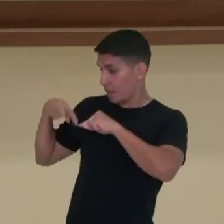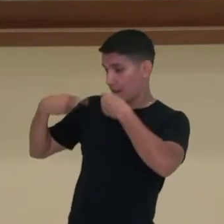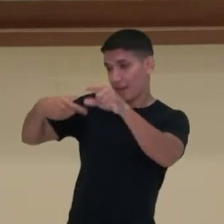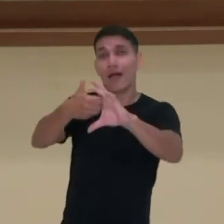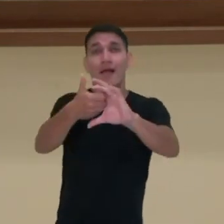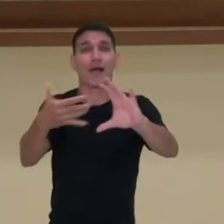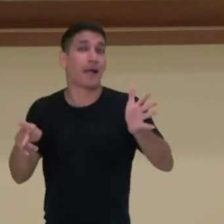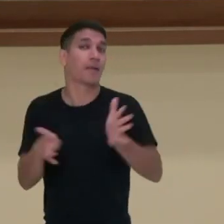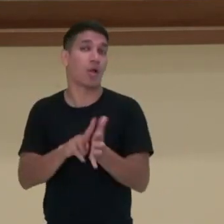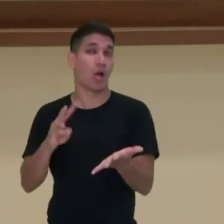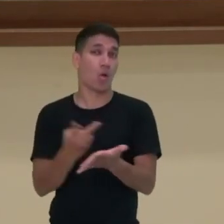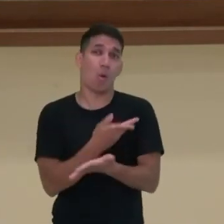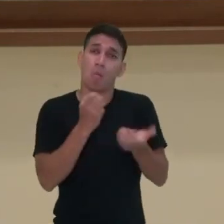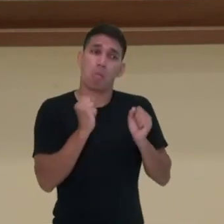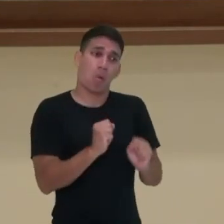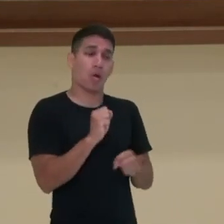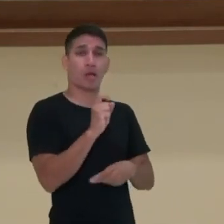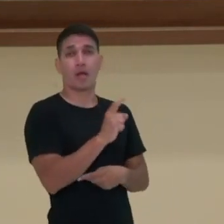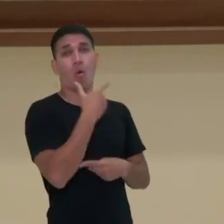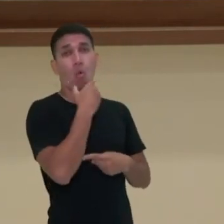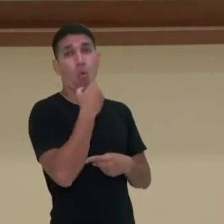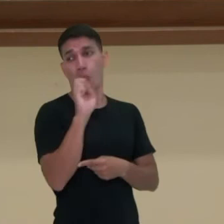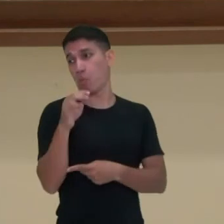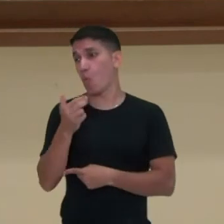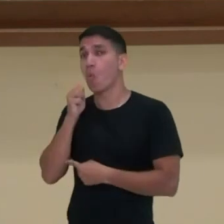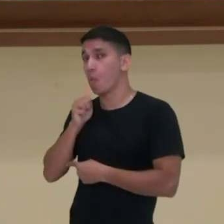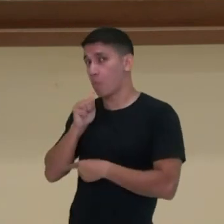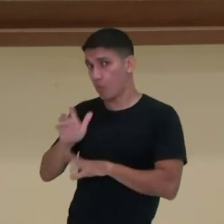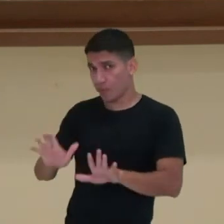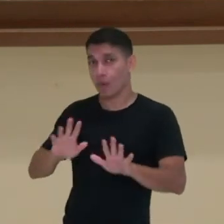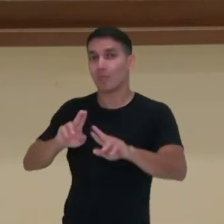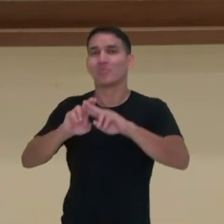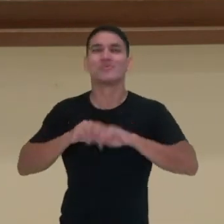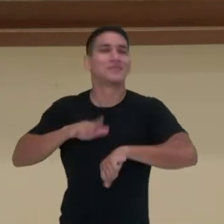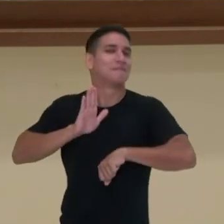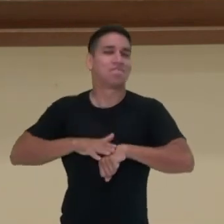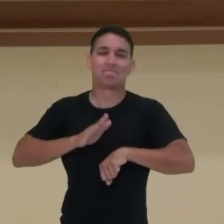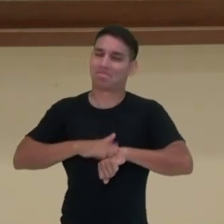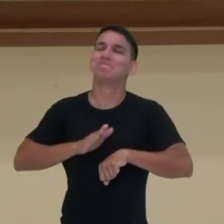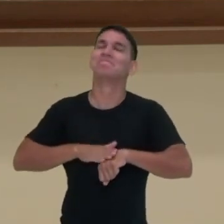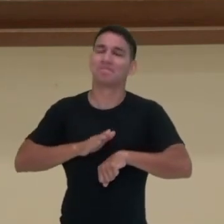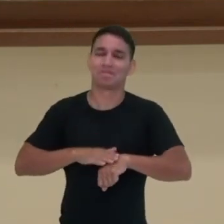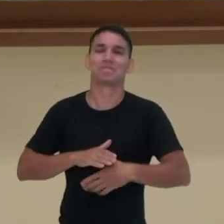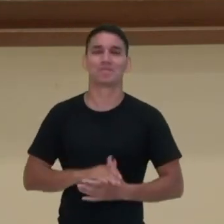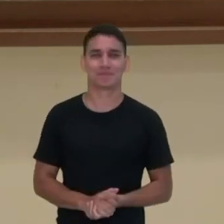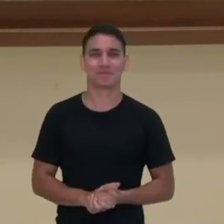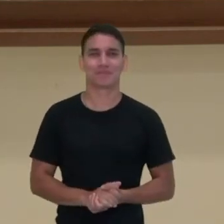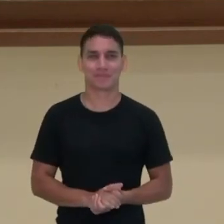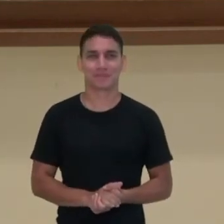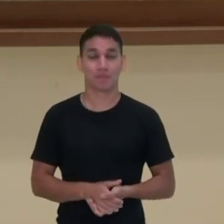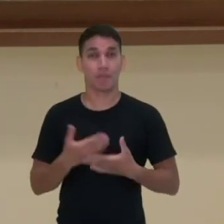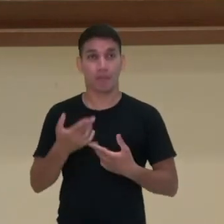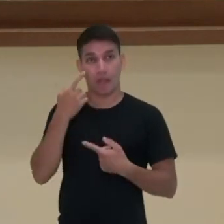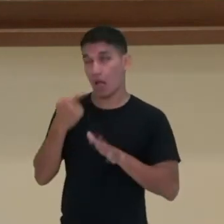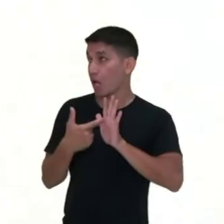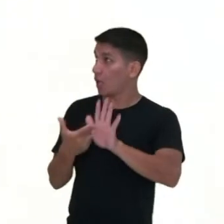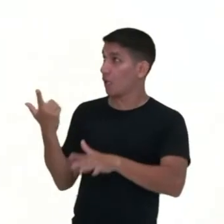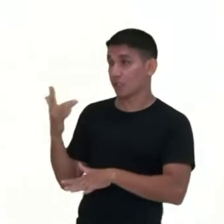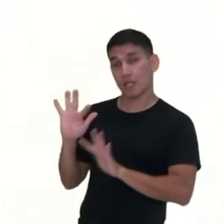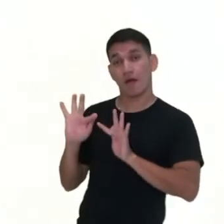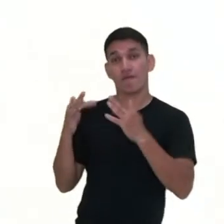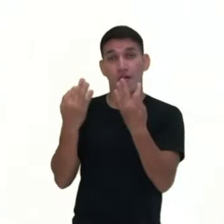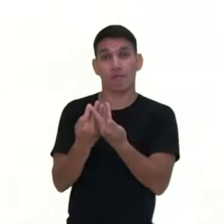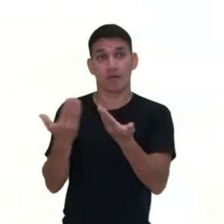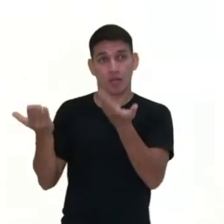que acontece tanto em homens quanto em mulheres. Portanto, é uma herança autossômica, beleza? A família baixa apresenta uma